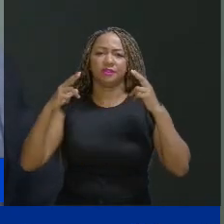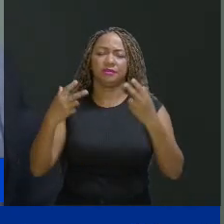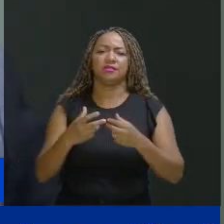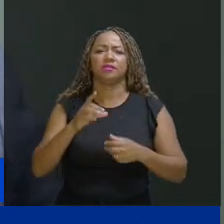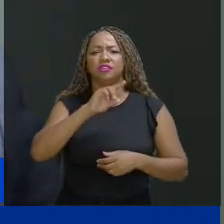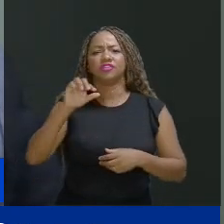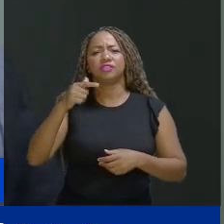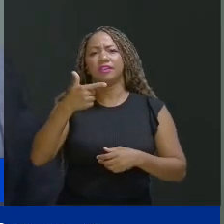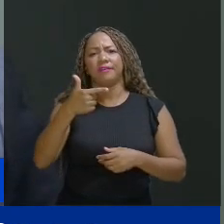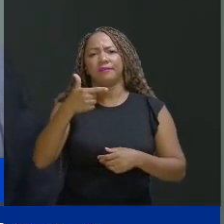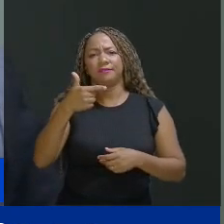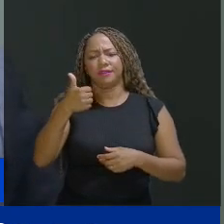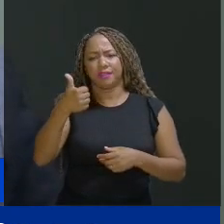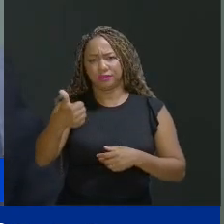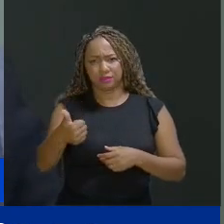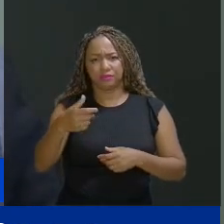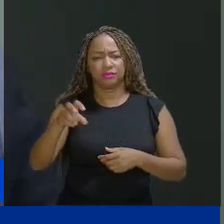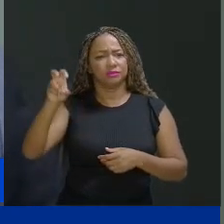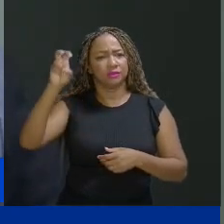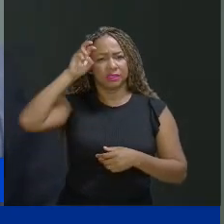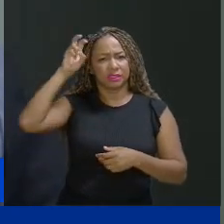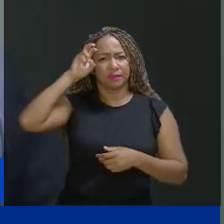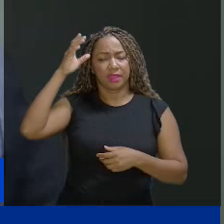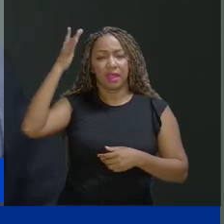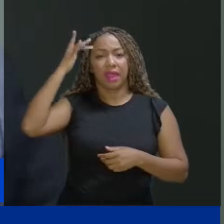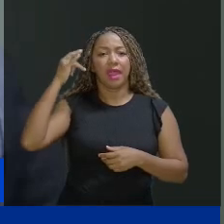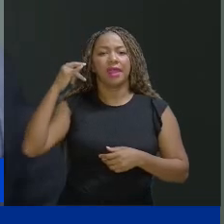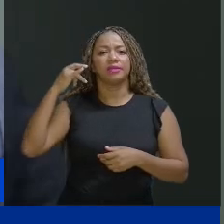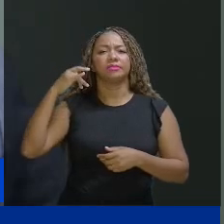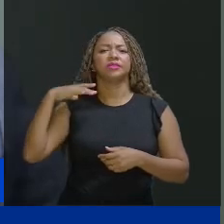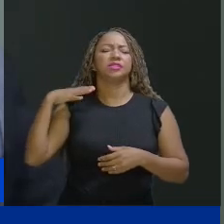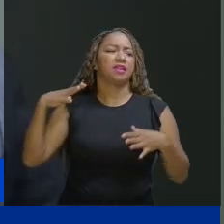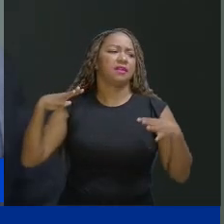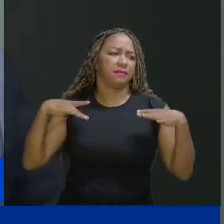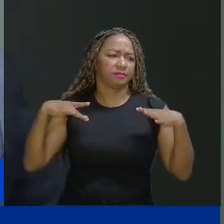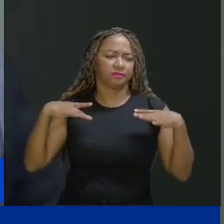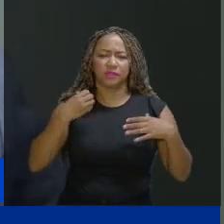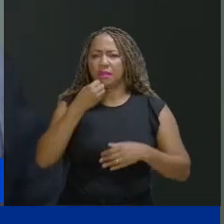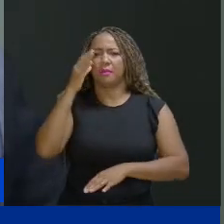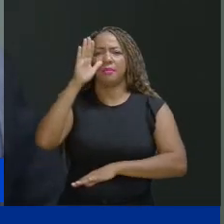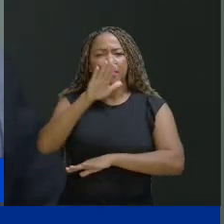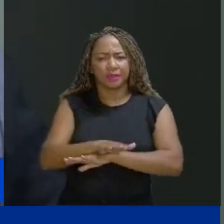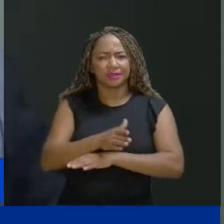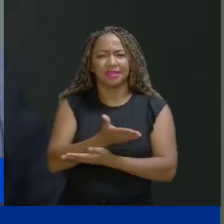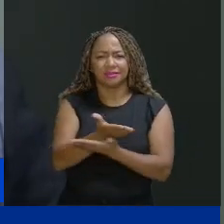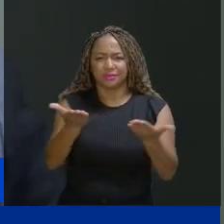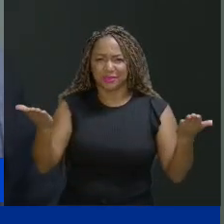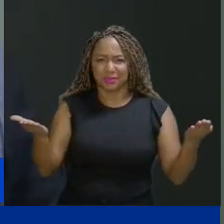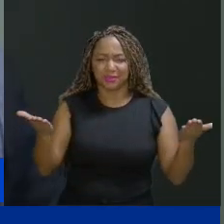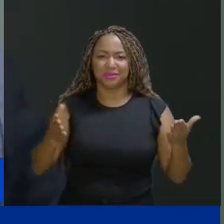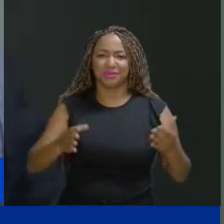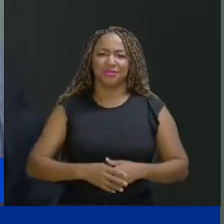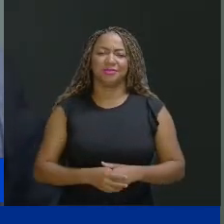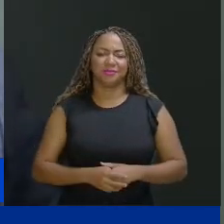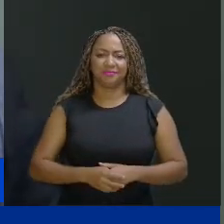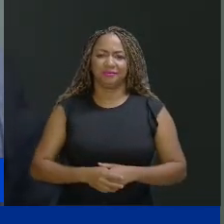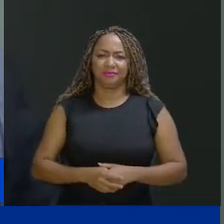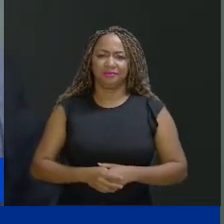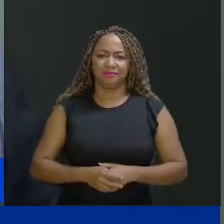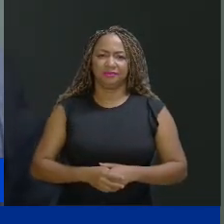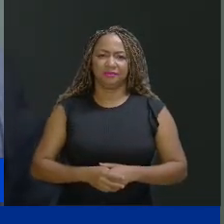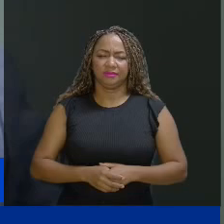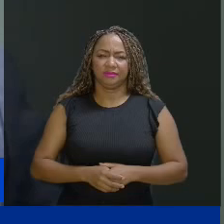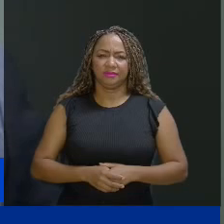21, quinta-feira, amanhã é feriado. Muito obrigado, boa tarde a todas e todos.